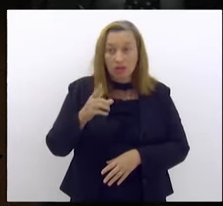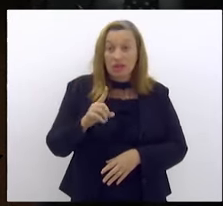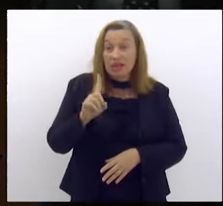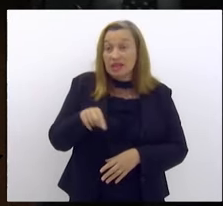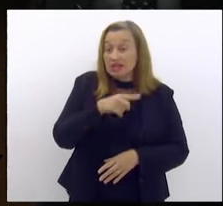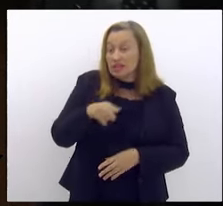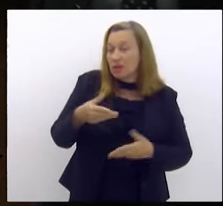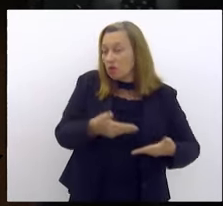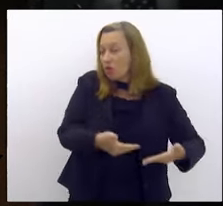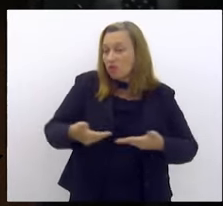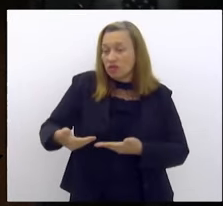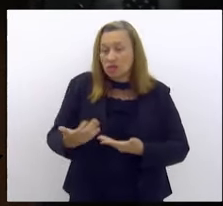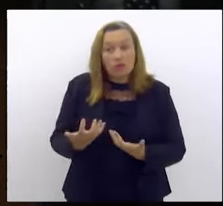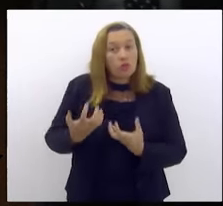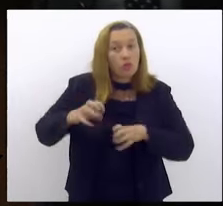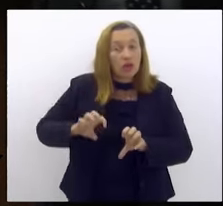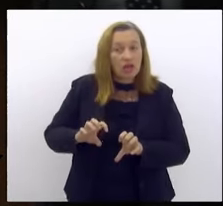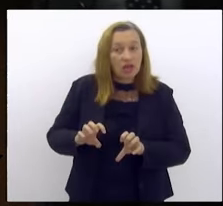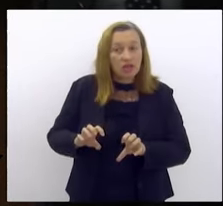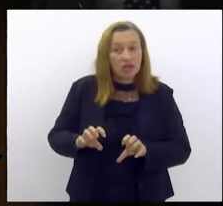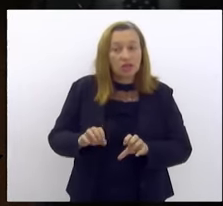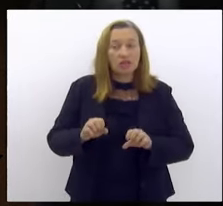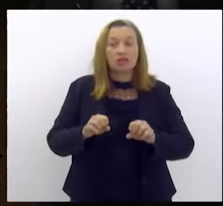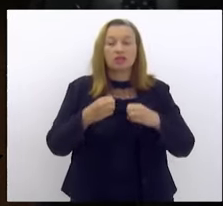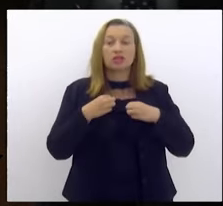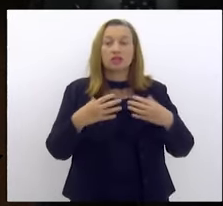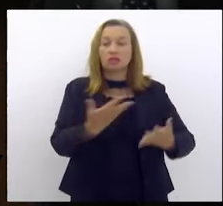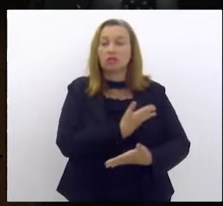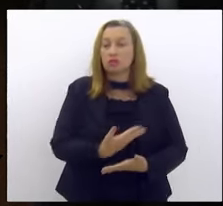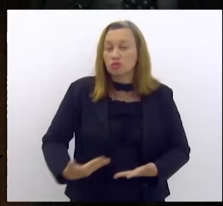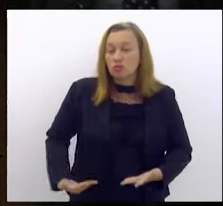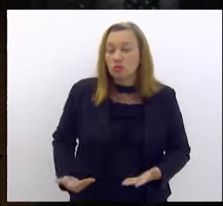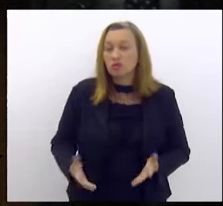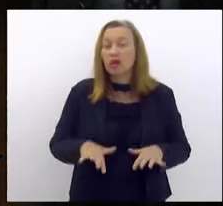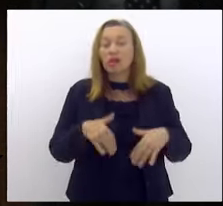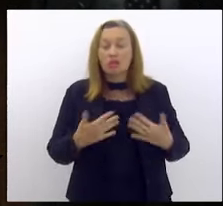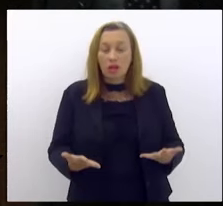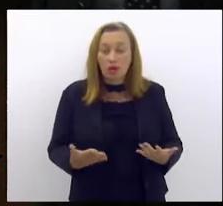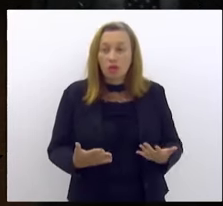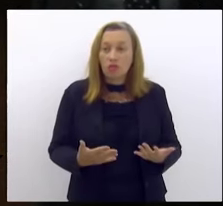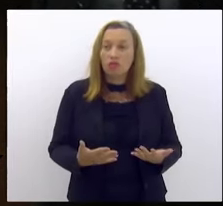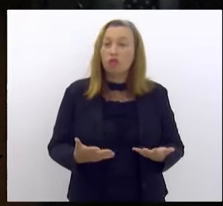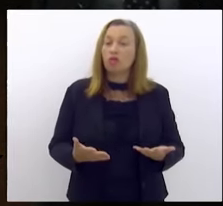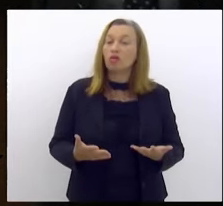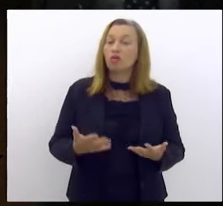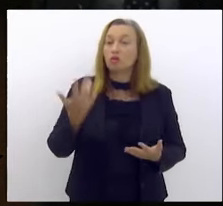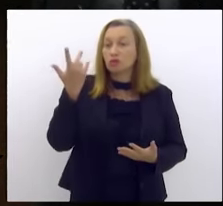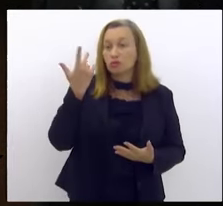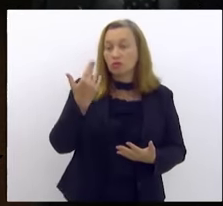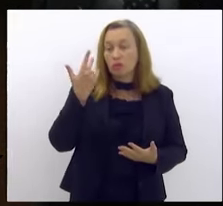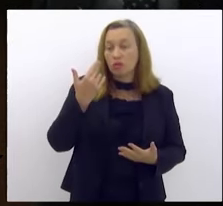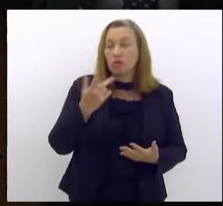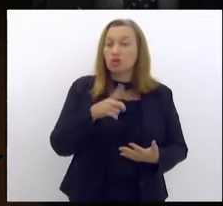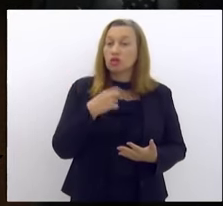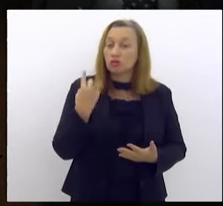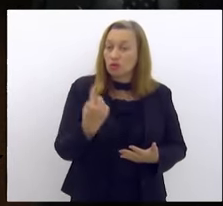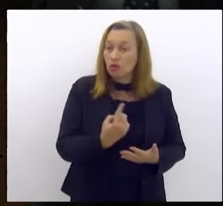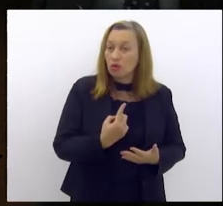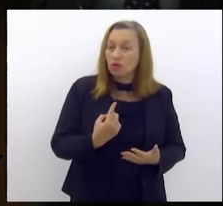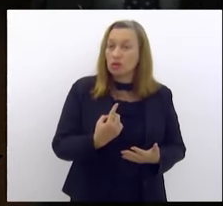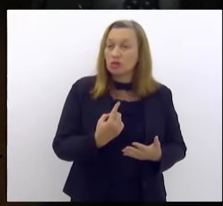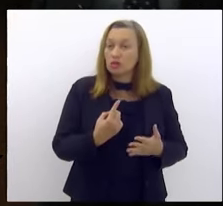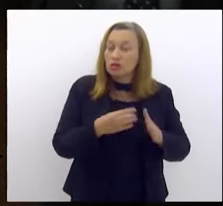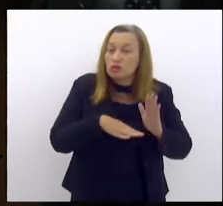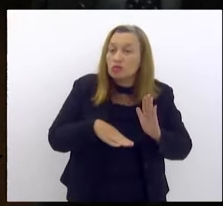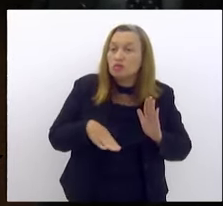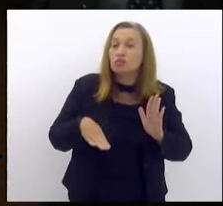casa participando de audiências públicas, sessões de comissões. Então, foi algo consensual que nós subiríamos um degrau